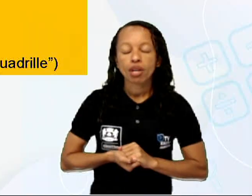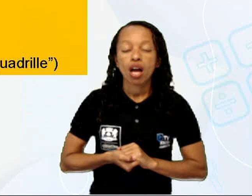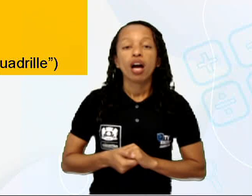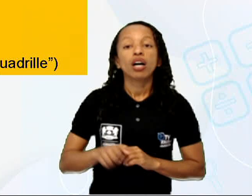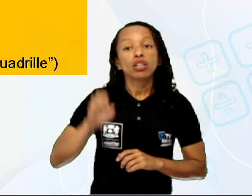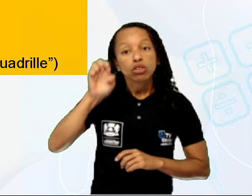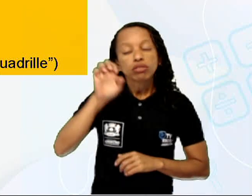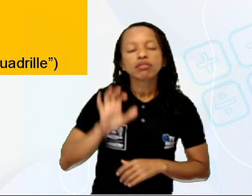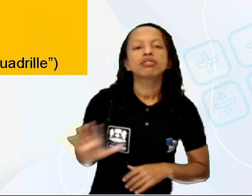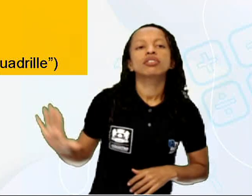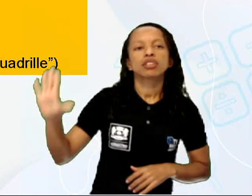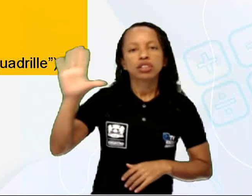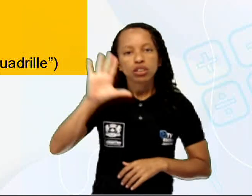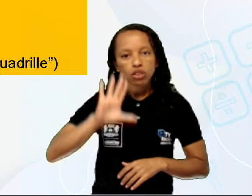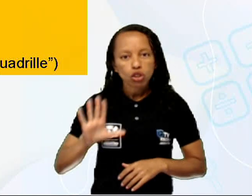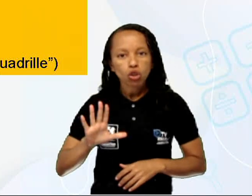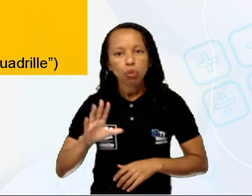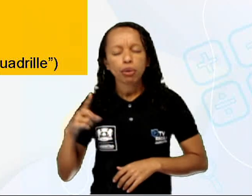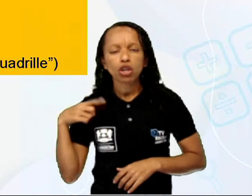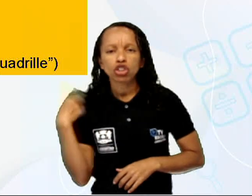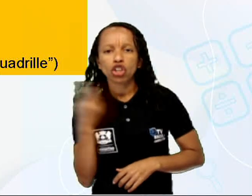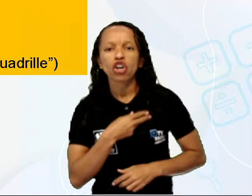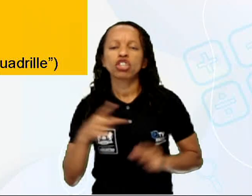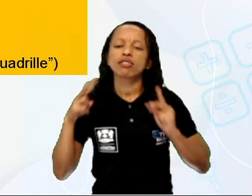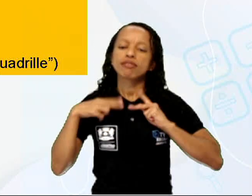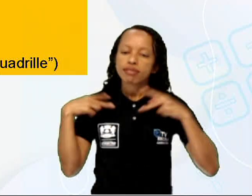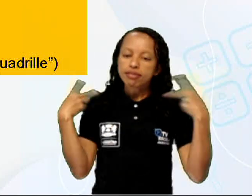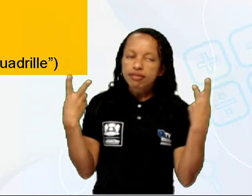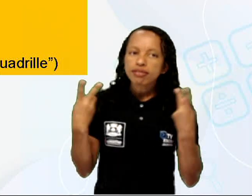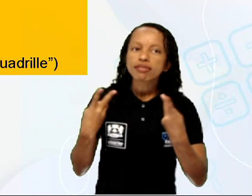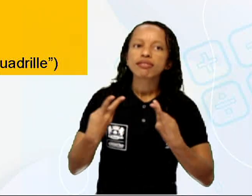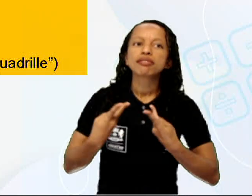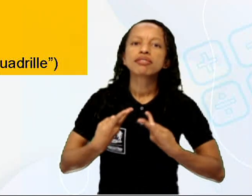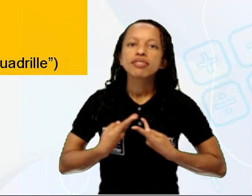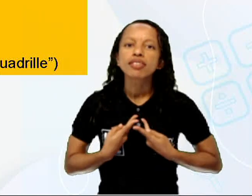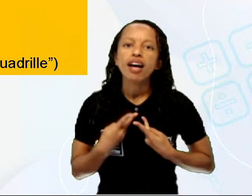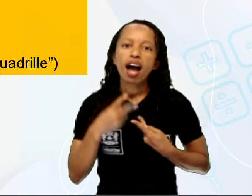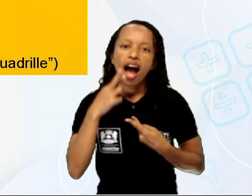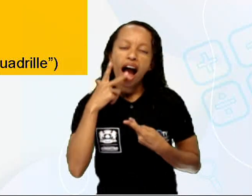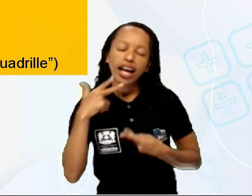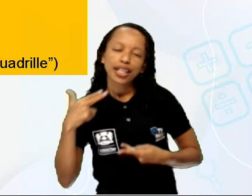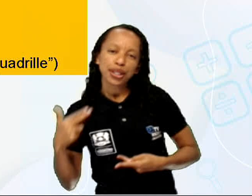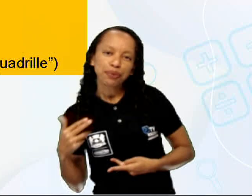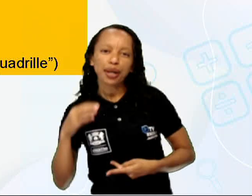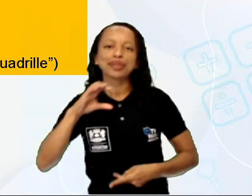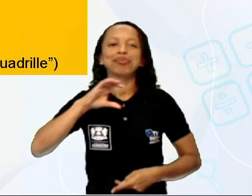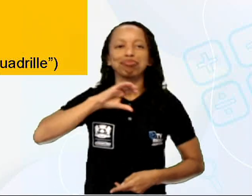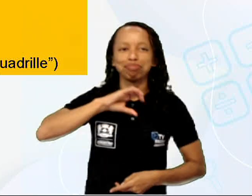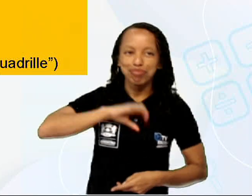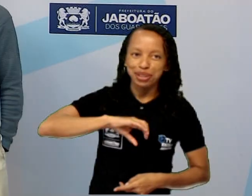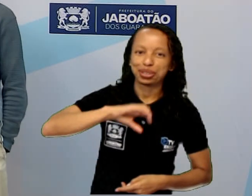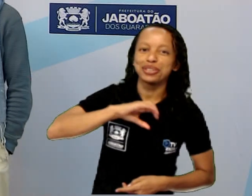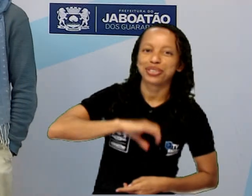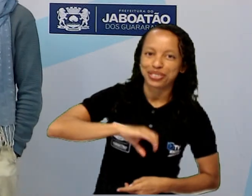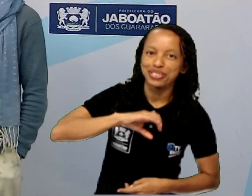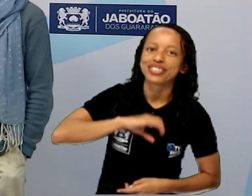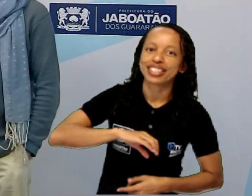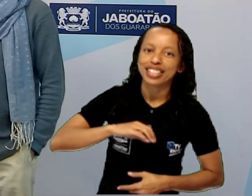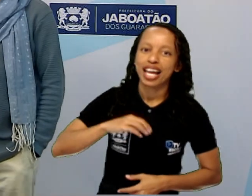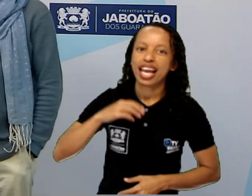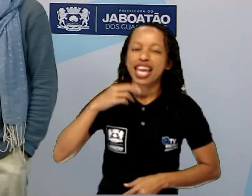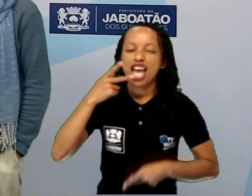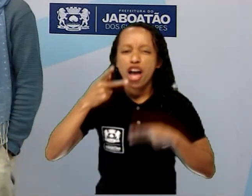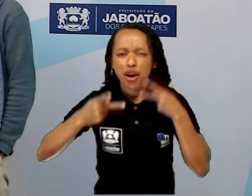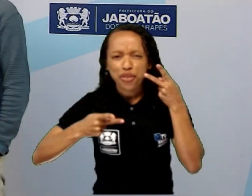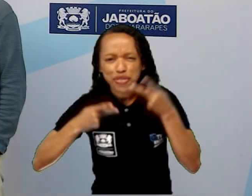herdou, basicamente, assim, o elemento mais poderoso foi a nossa língua portuguesa, que é uma língua falada de modo